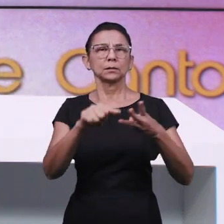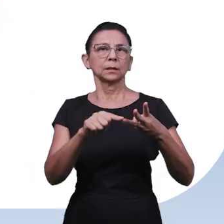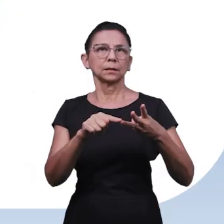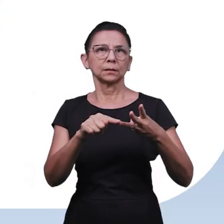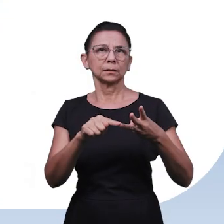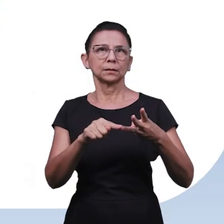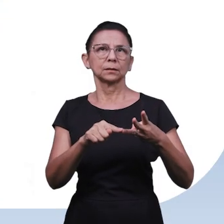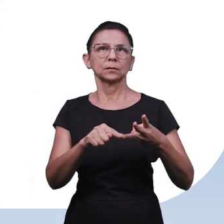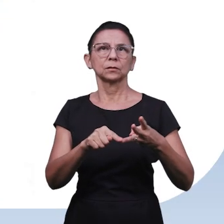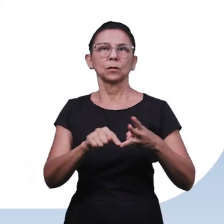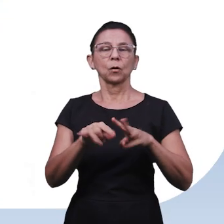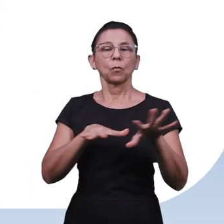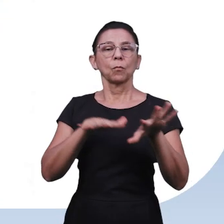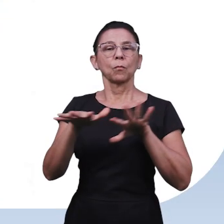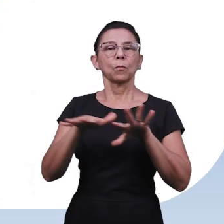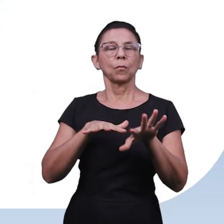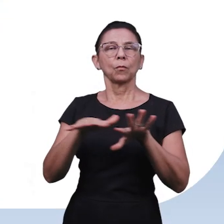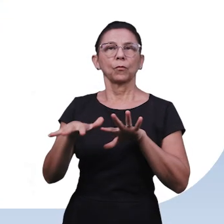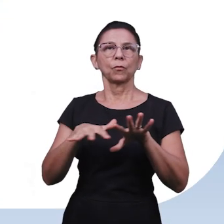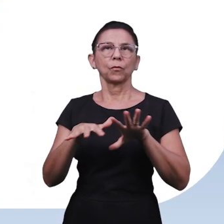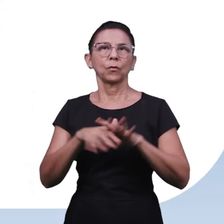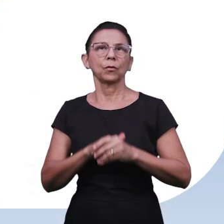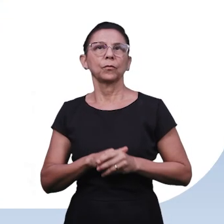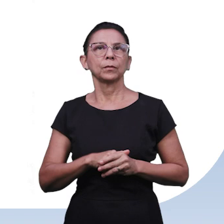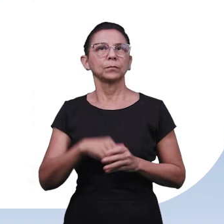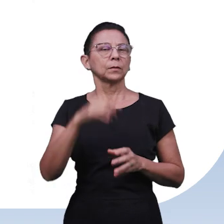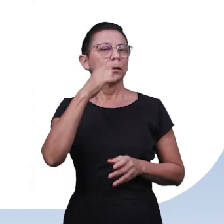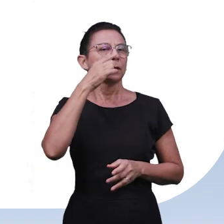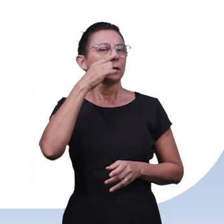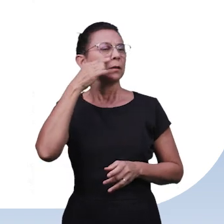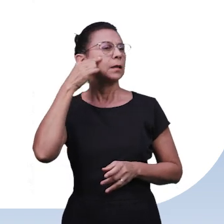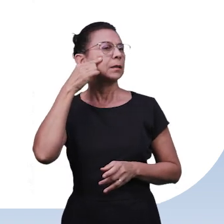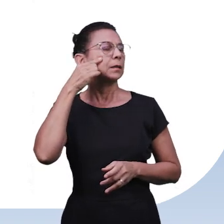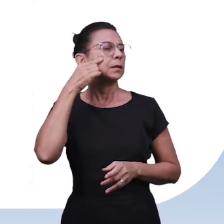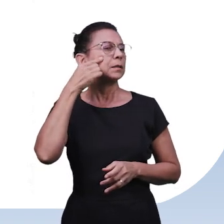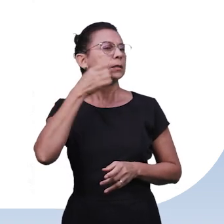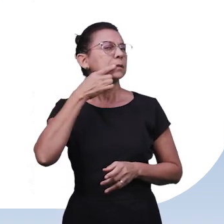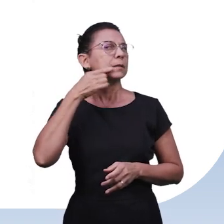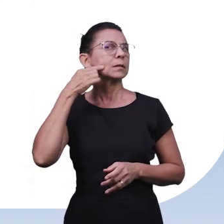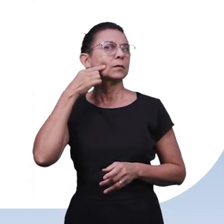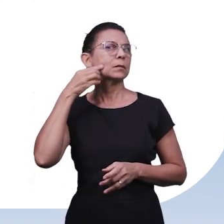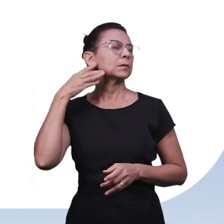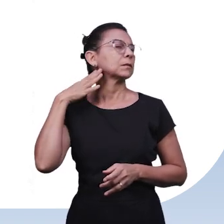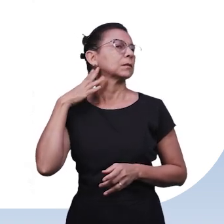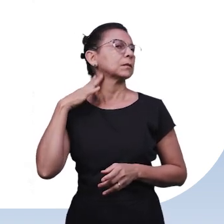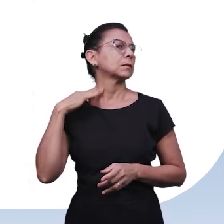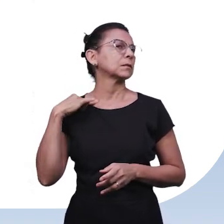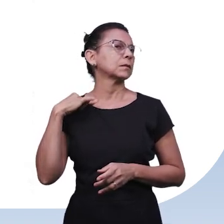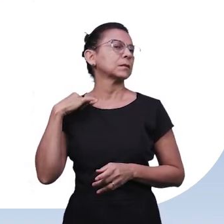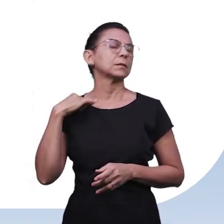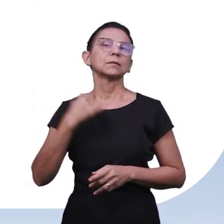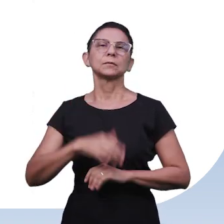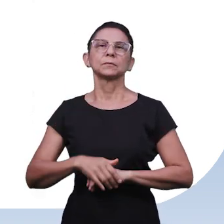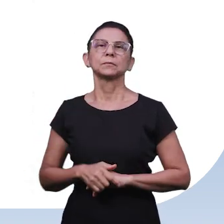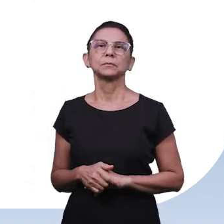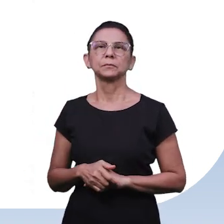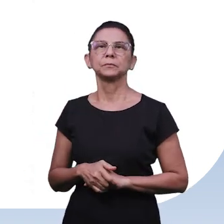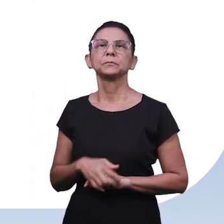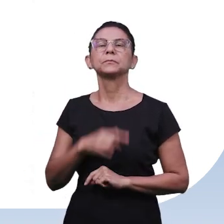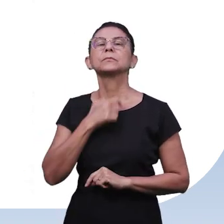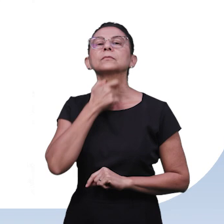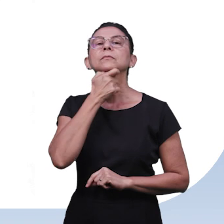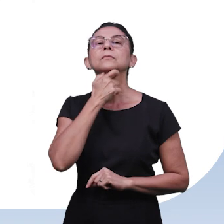etapas. Os movimentos executados pelos articuladores no filtro, ou seja, nessa estrutura, têm